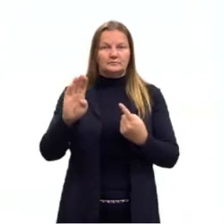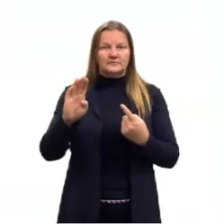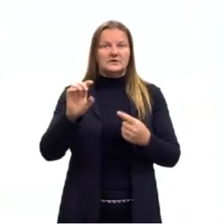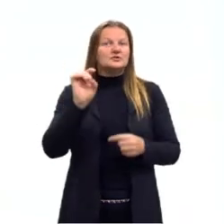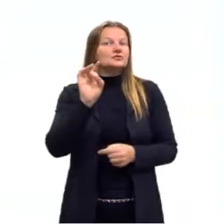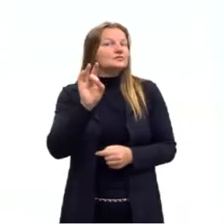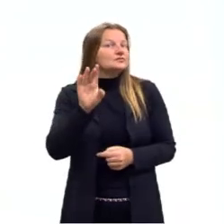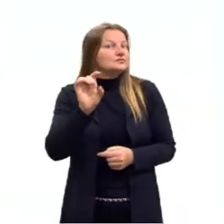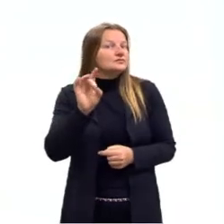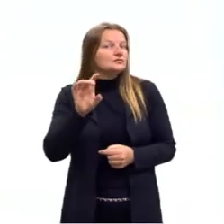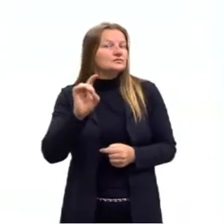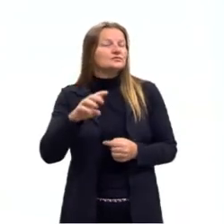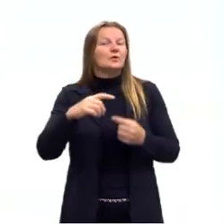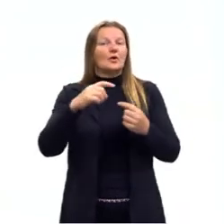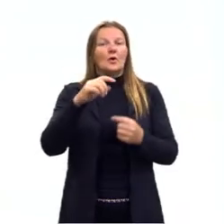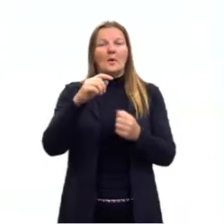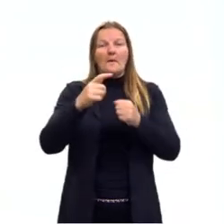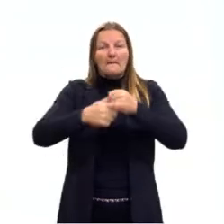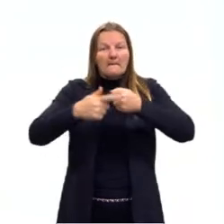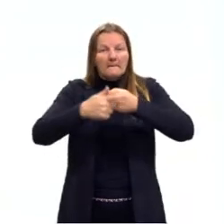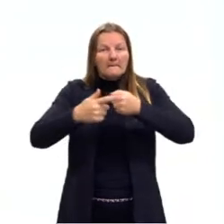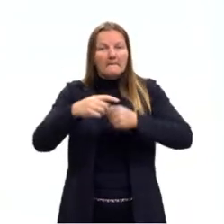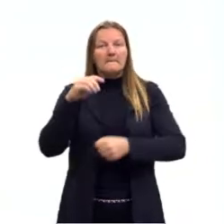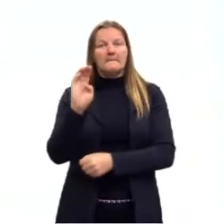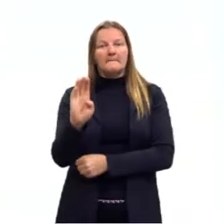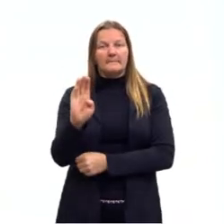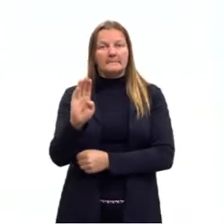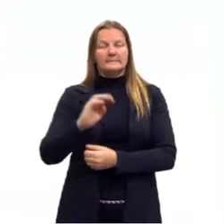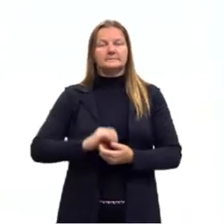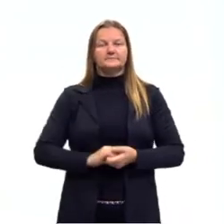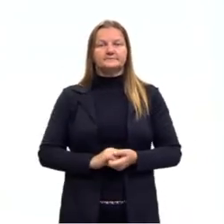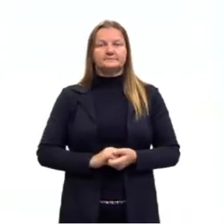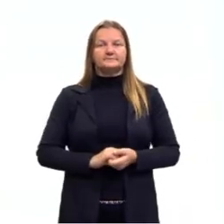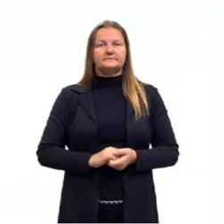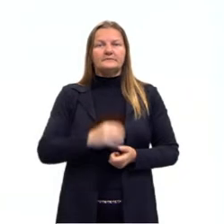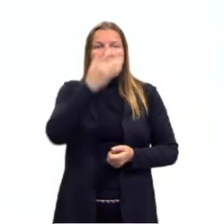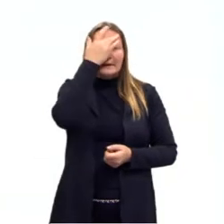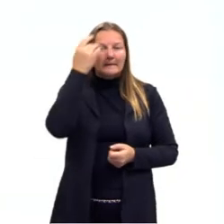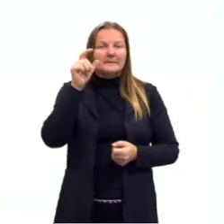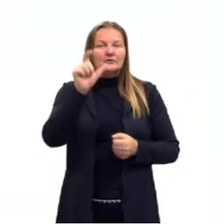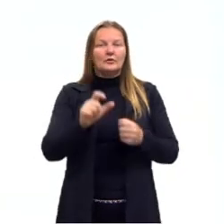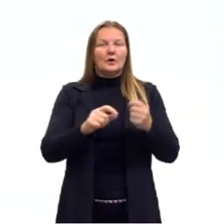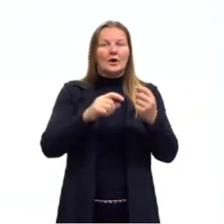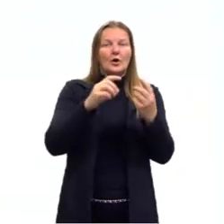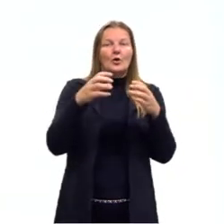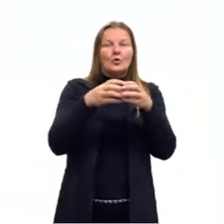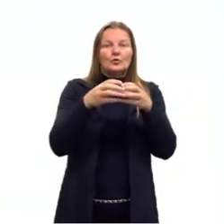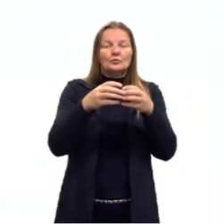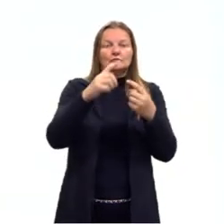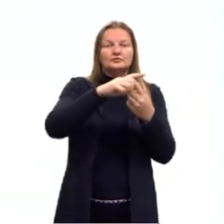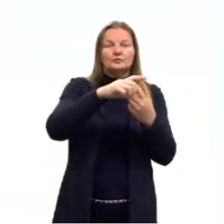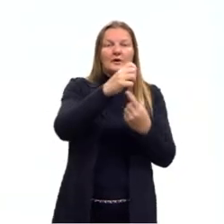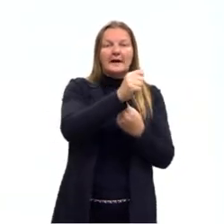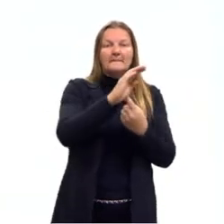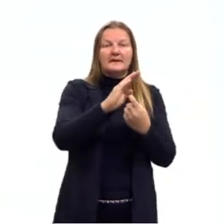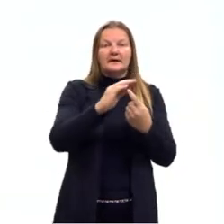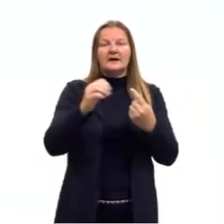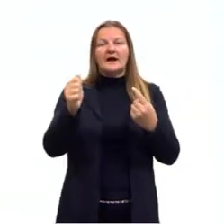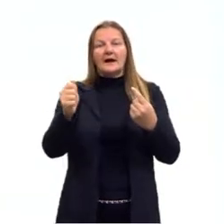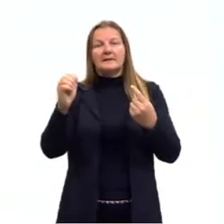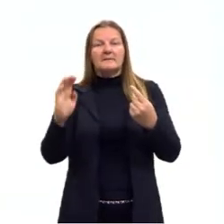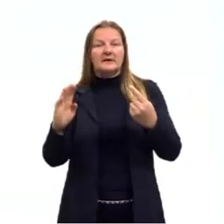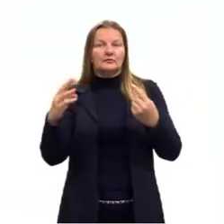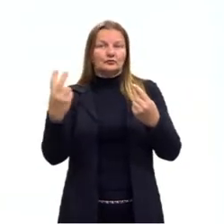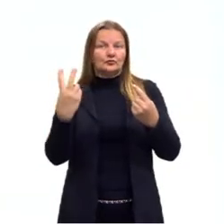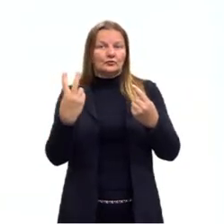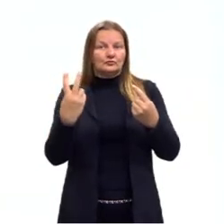possuir somente o aglutinogênio b pessoas do grupo AB vão possuir o aglutinogênio a